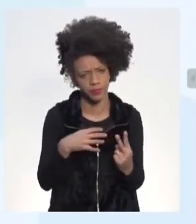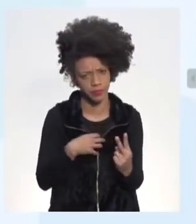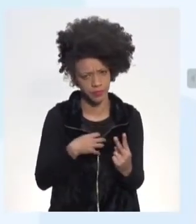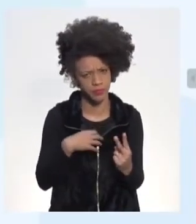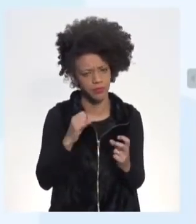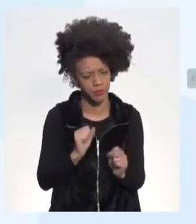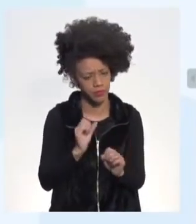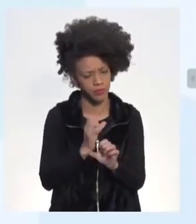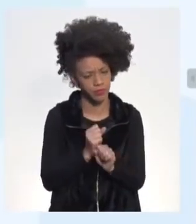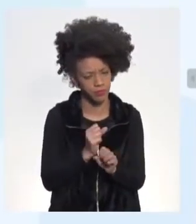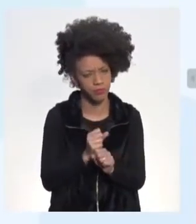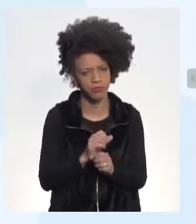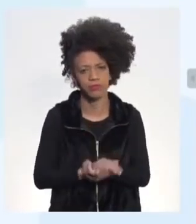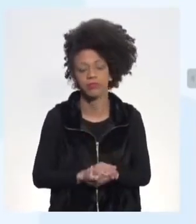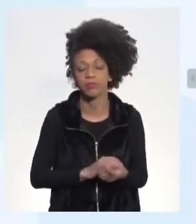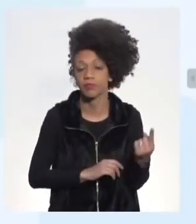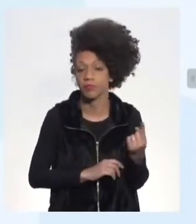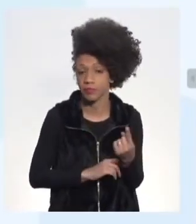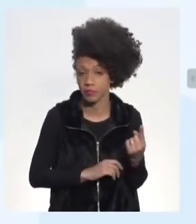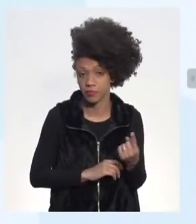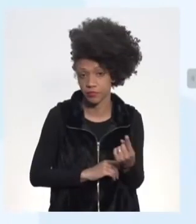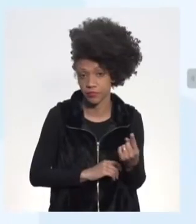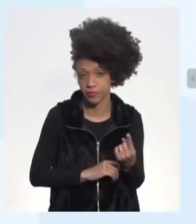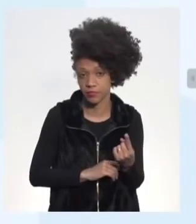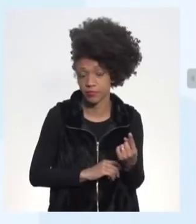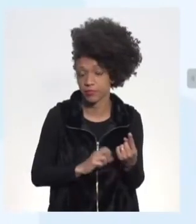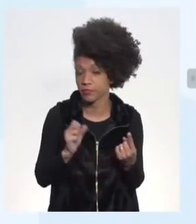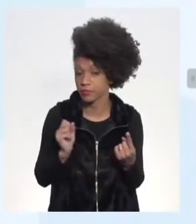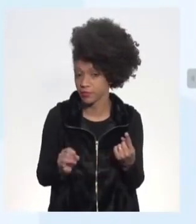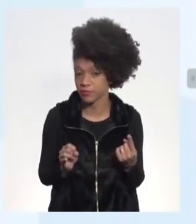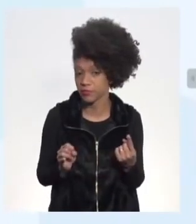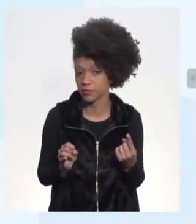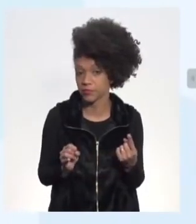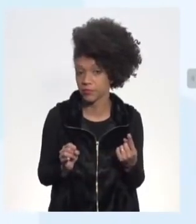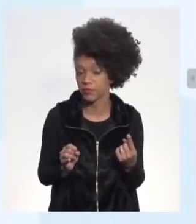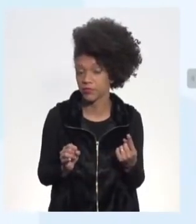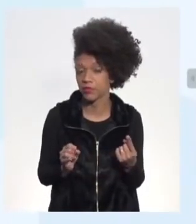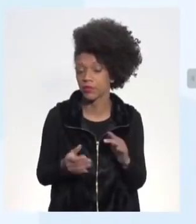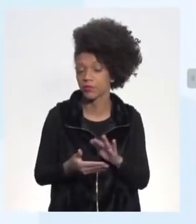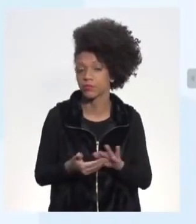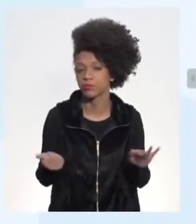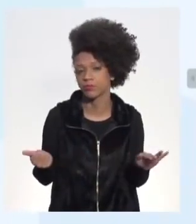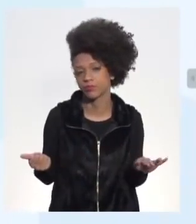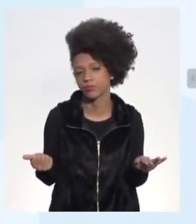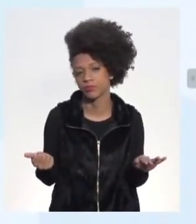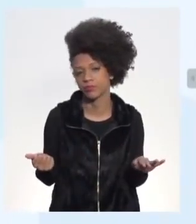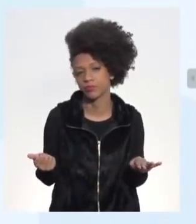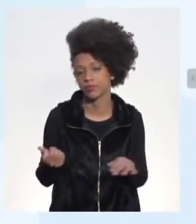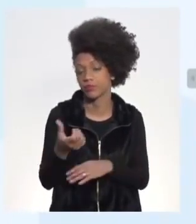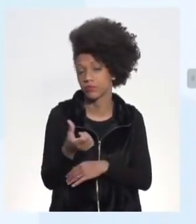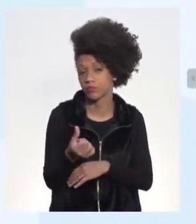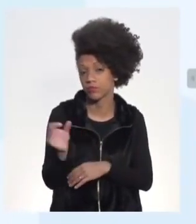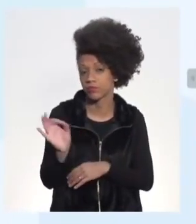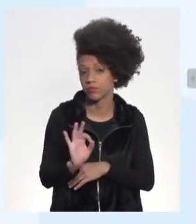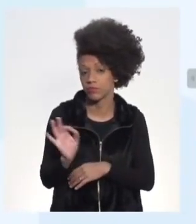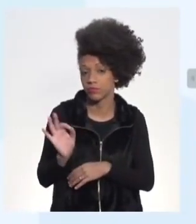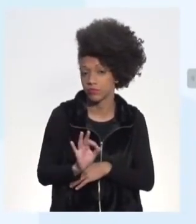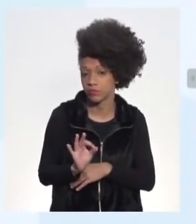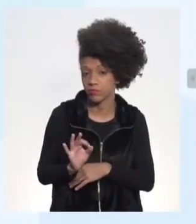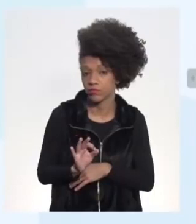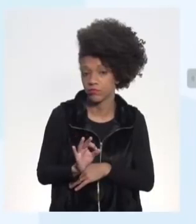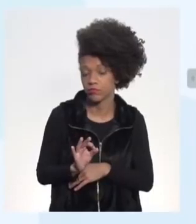esse cálculo. Primeiro, se o desconto é de